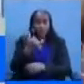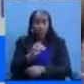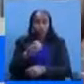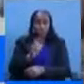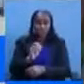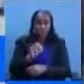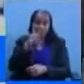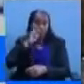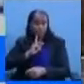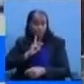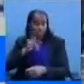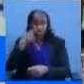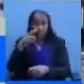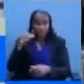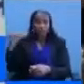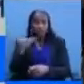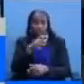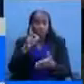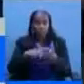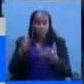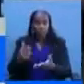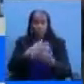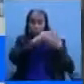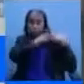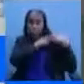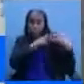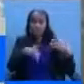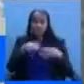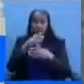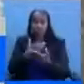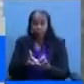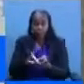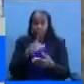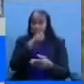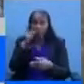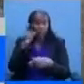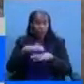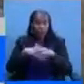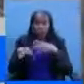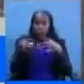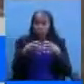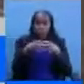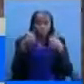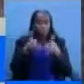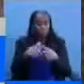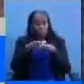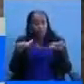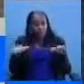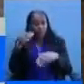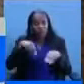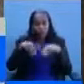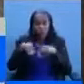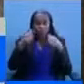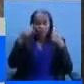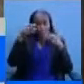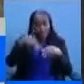feminino. Viajou aos Estados Unidos da América para assumir este cargo e promete fazer uma equipa sólida, com bom nível de competição e com os pés